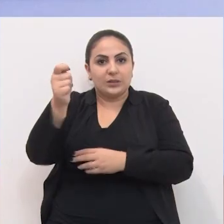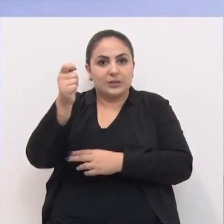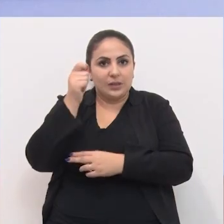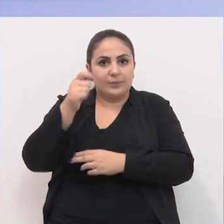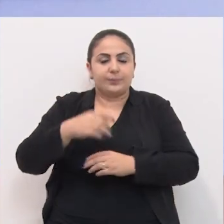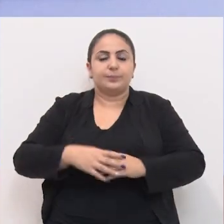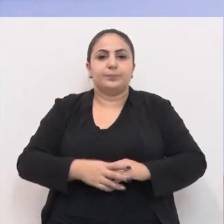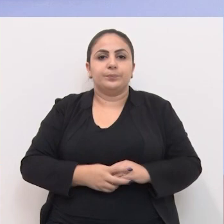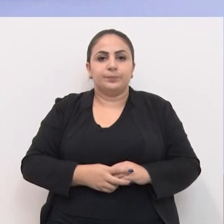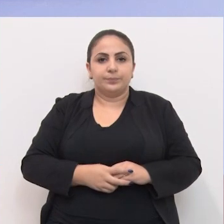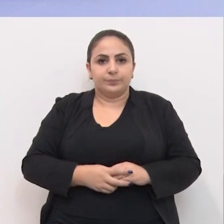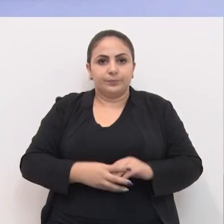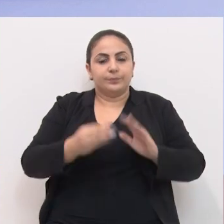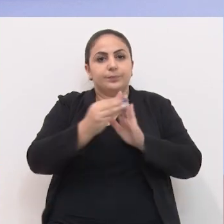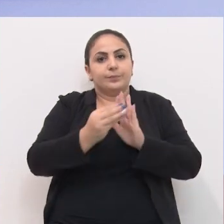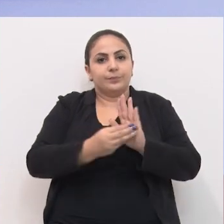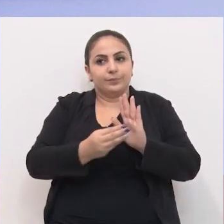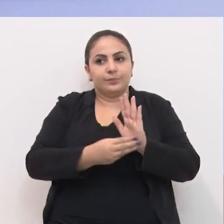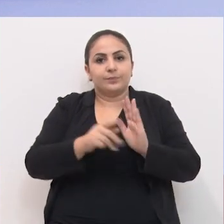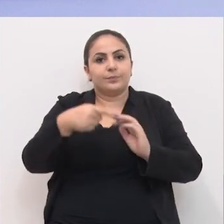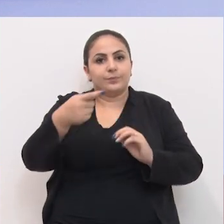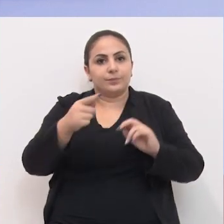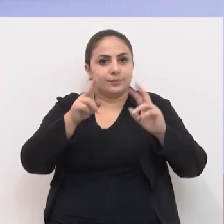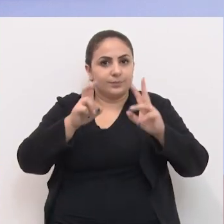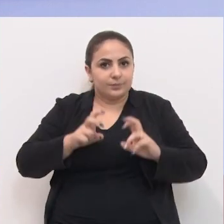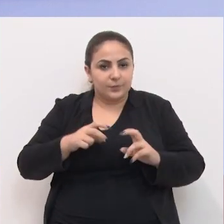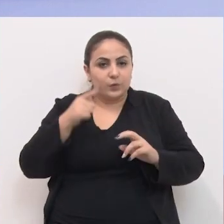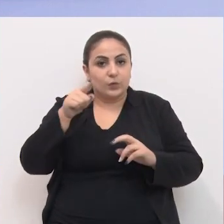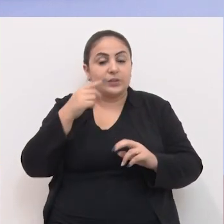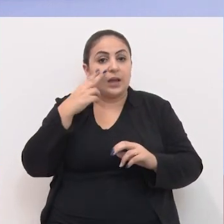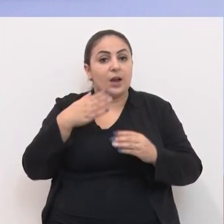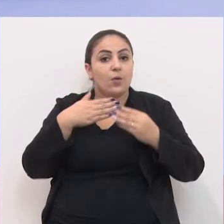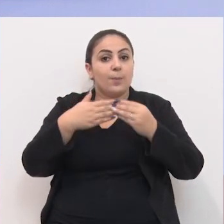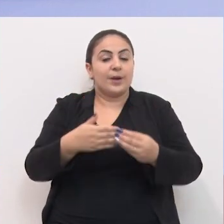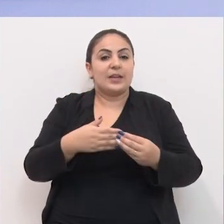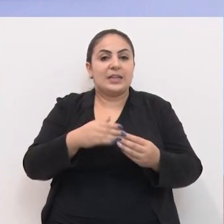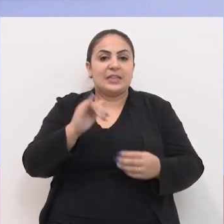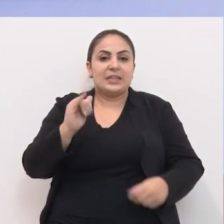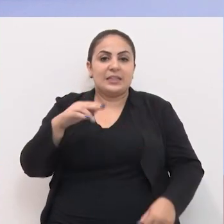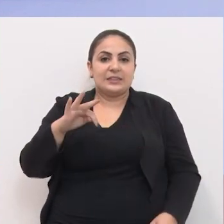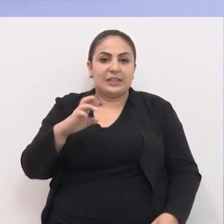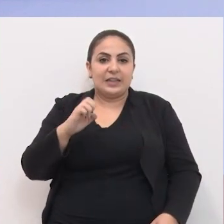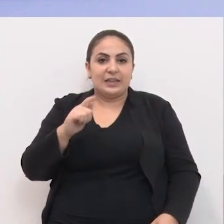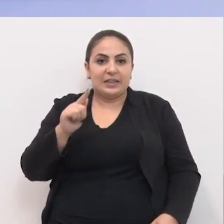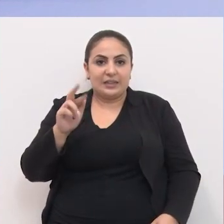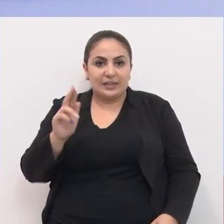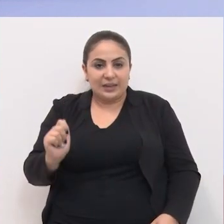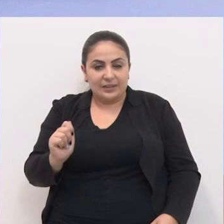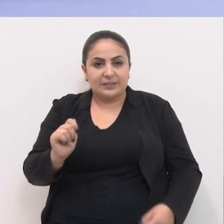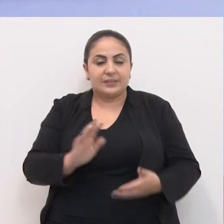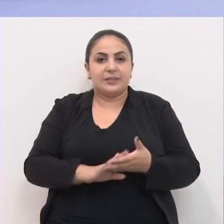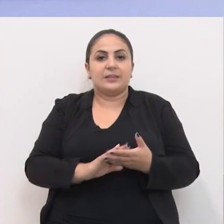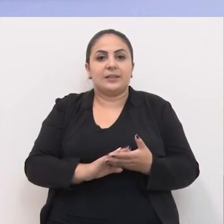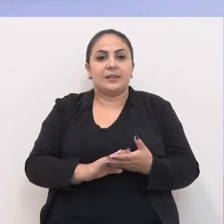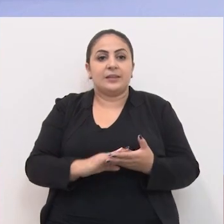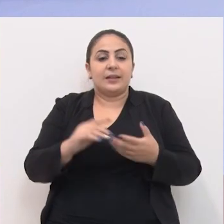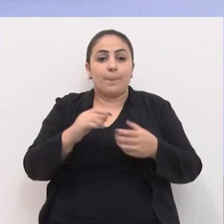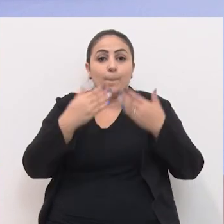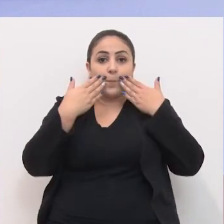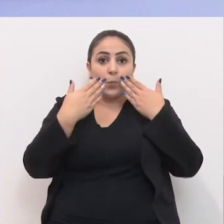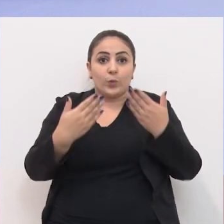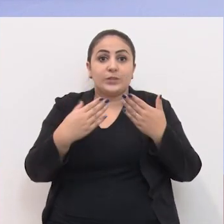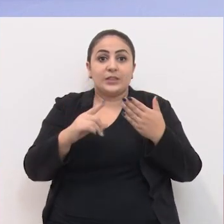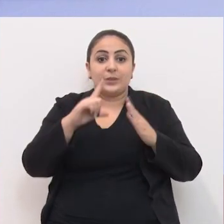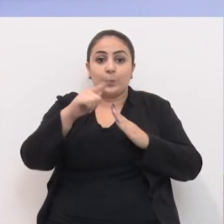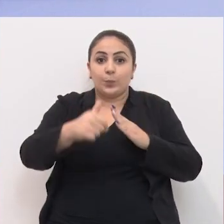Adão Nascimento e seu anexo, e da mesma forma, quando for necessário pelo poder público e pelas entidades parceiras,